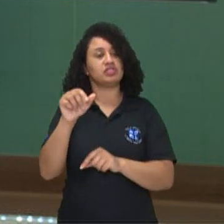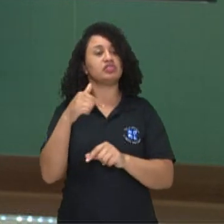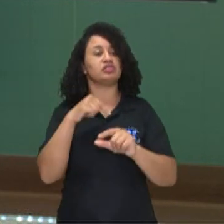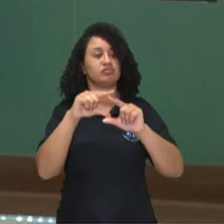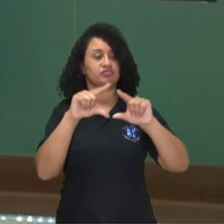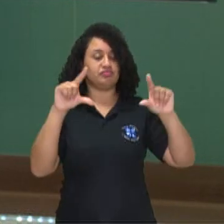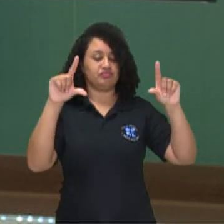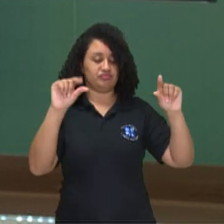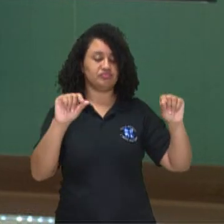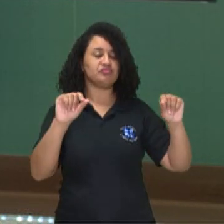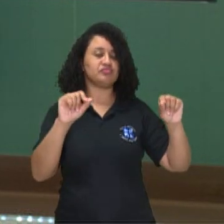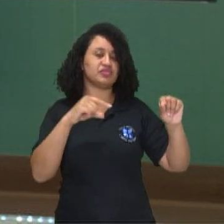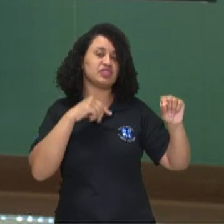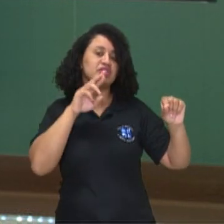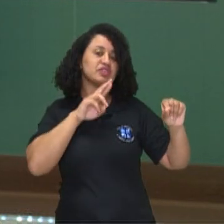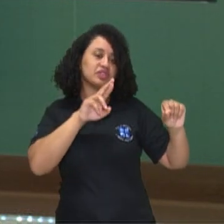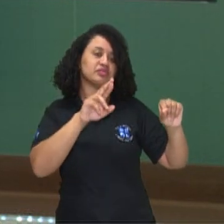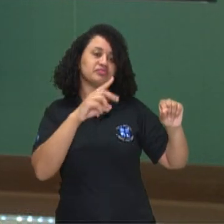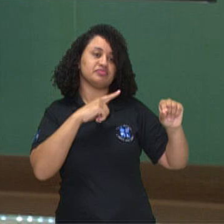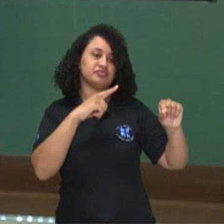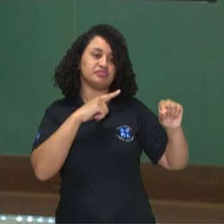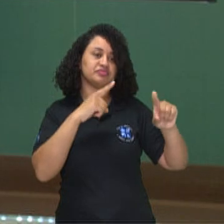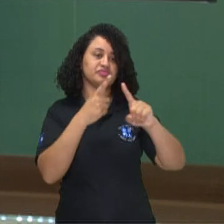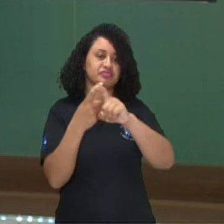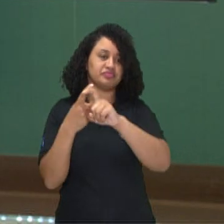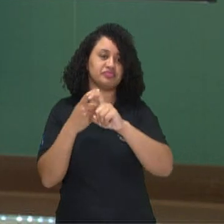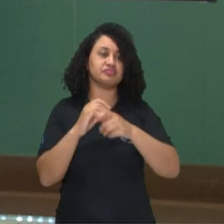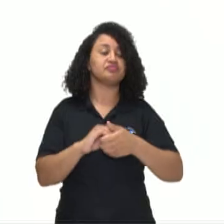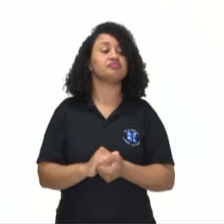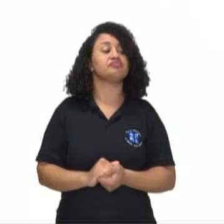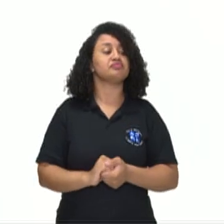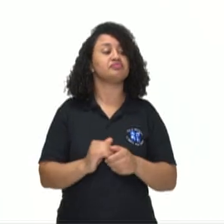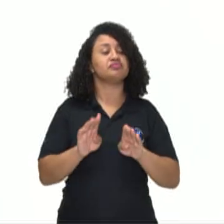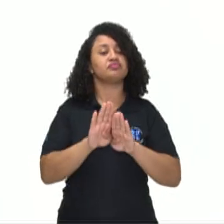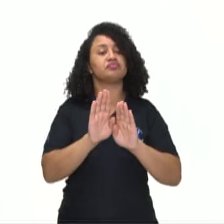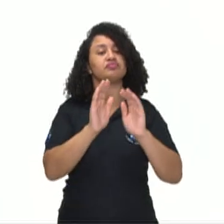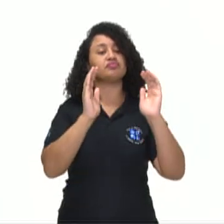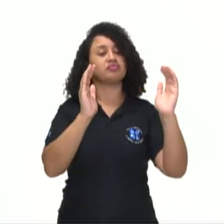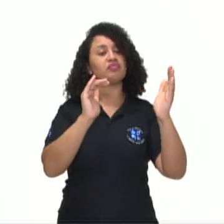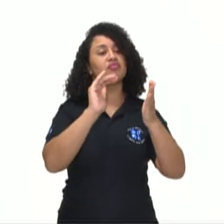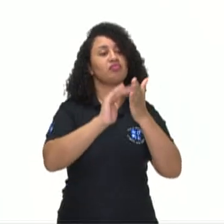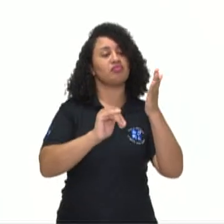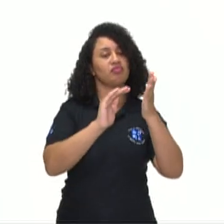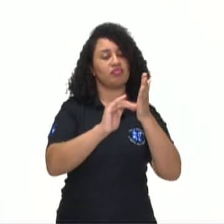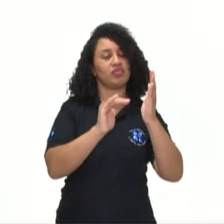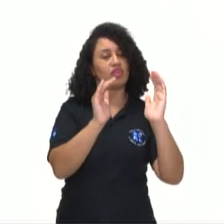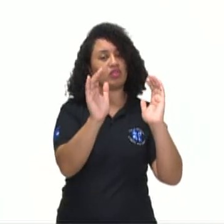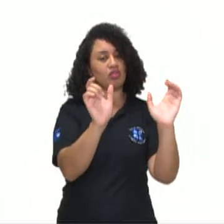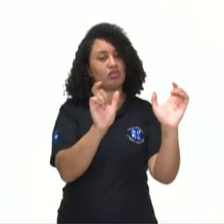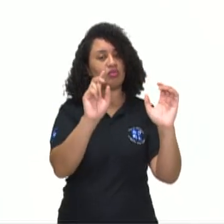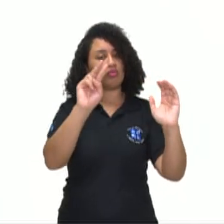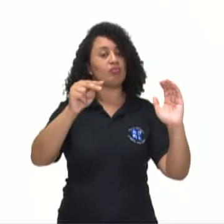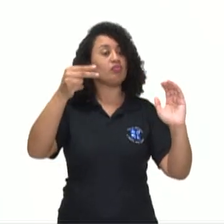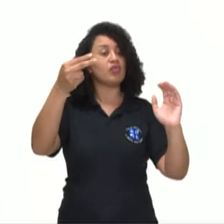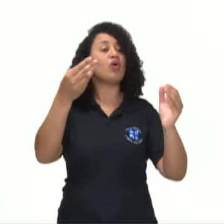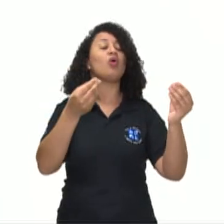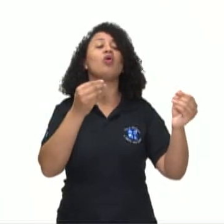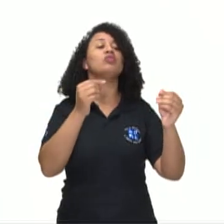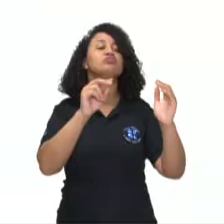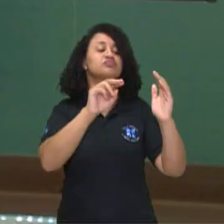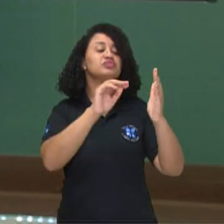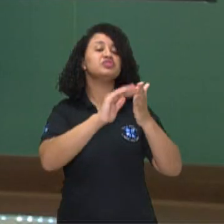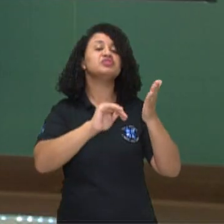dá o resultado desse produto, tá bom? E eu tenho o quadrado da diferença de 2 termos também. O que que é